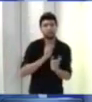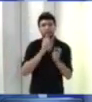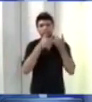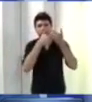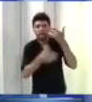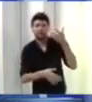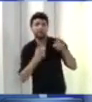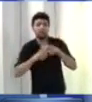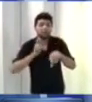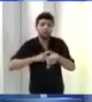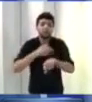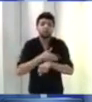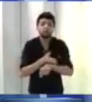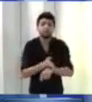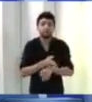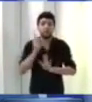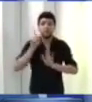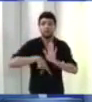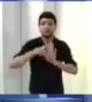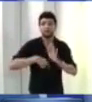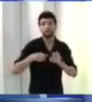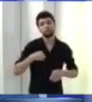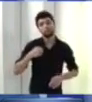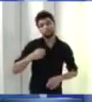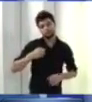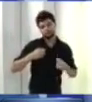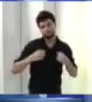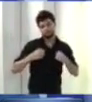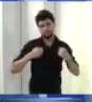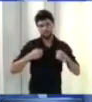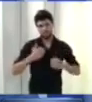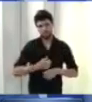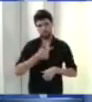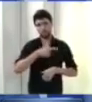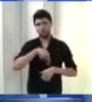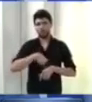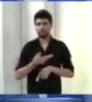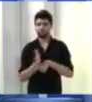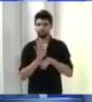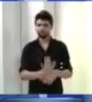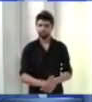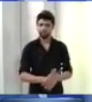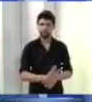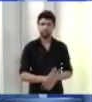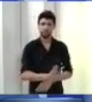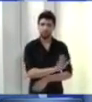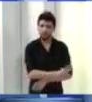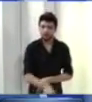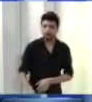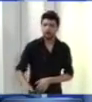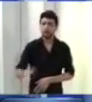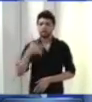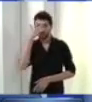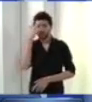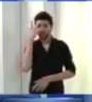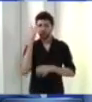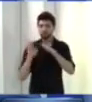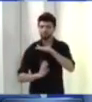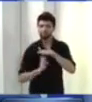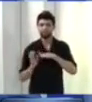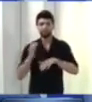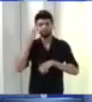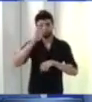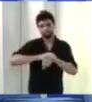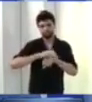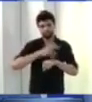que o tempo é pouco. O projeto Camisa 12 é o financiamento do pequeno, micro e pequeno empreendedor, o